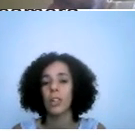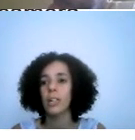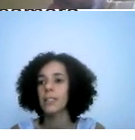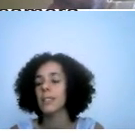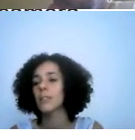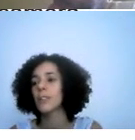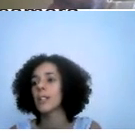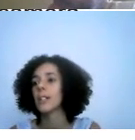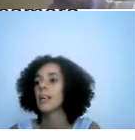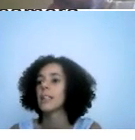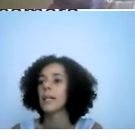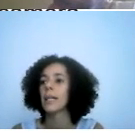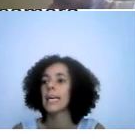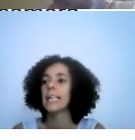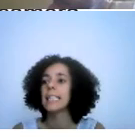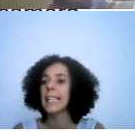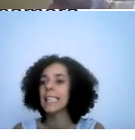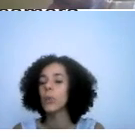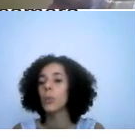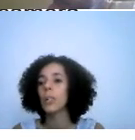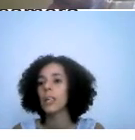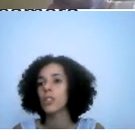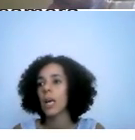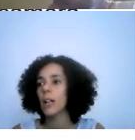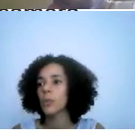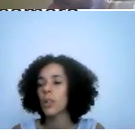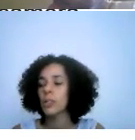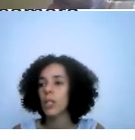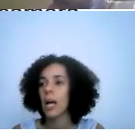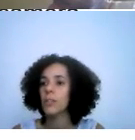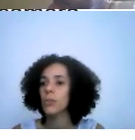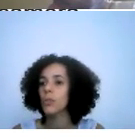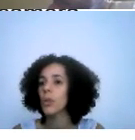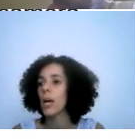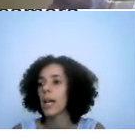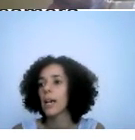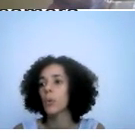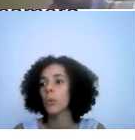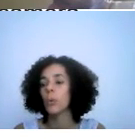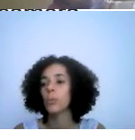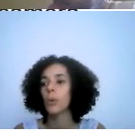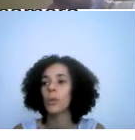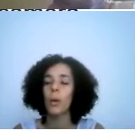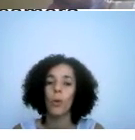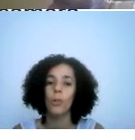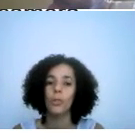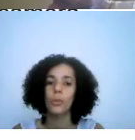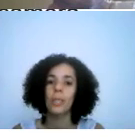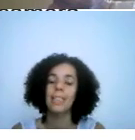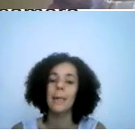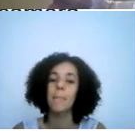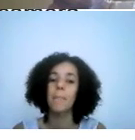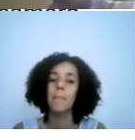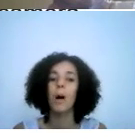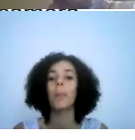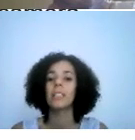pesca recreativa, né? E aí um dos grandes casos é o controle biológico,